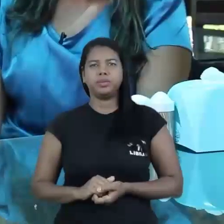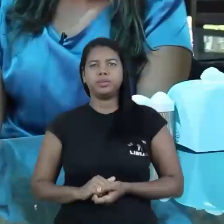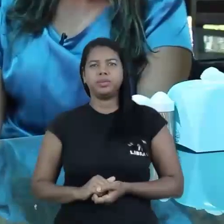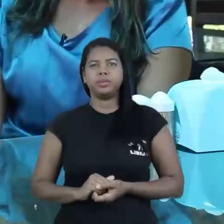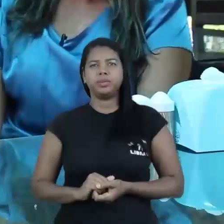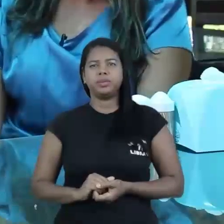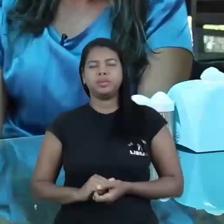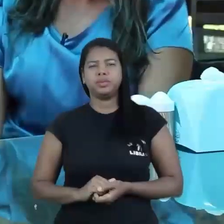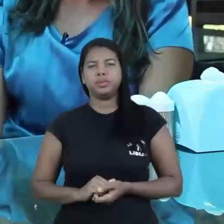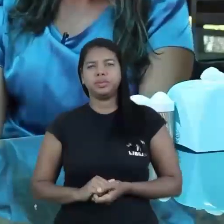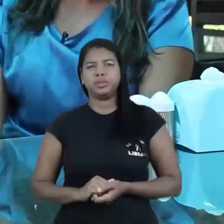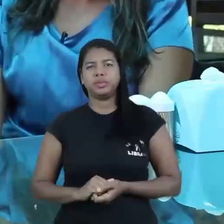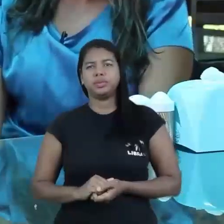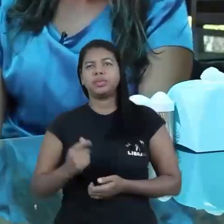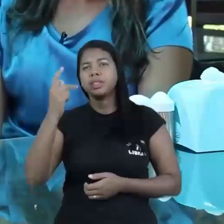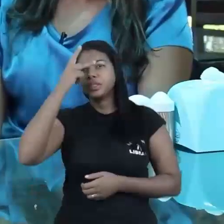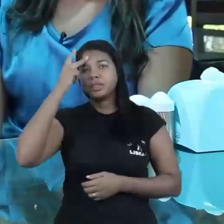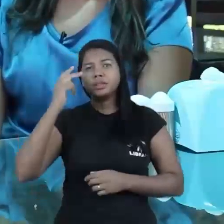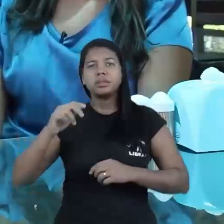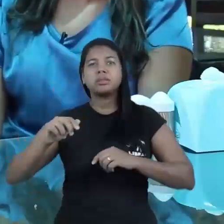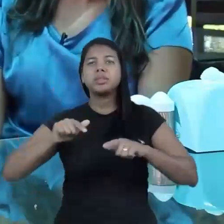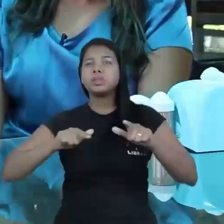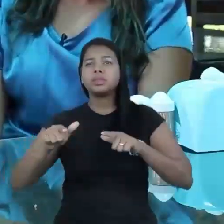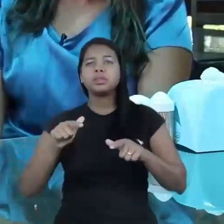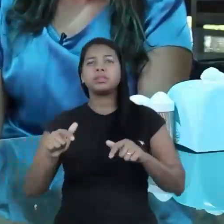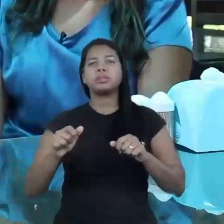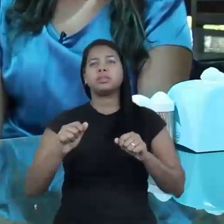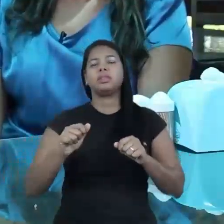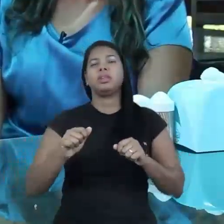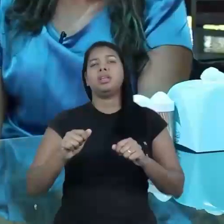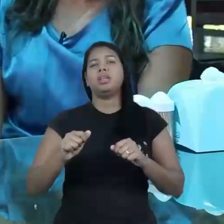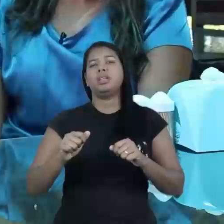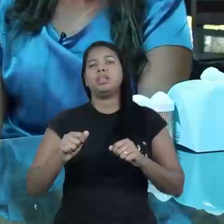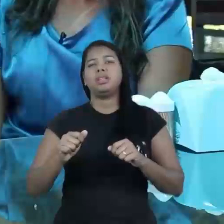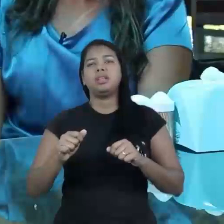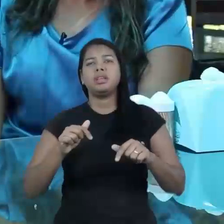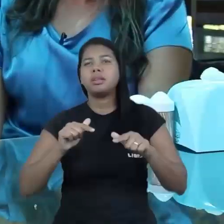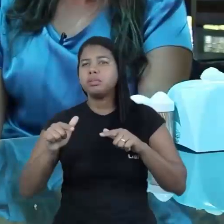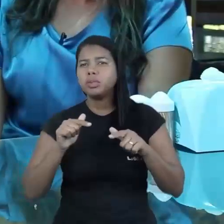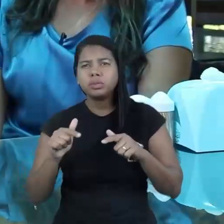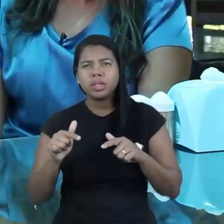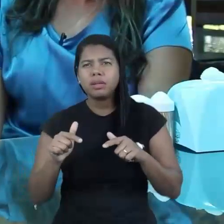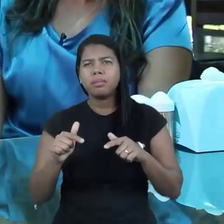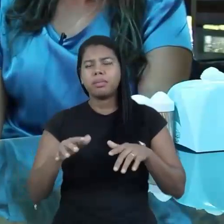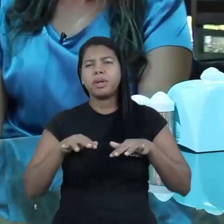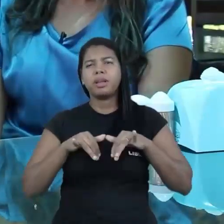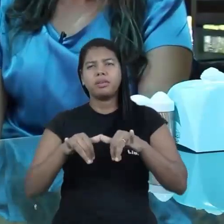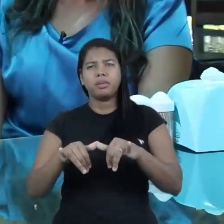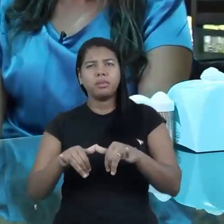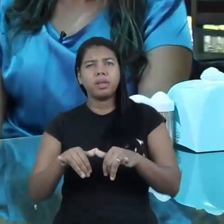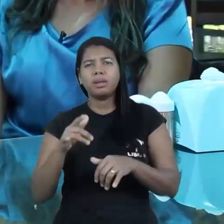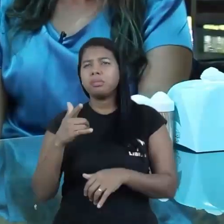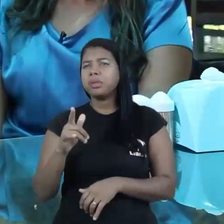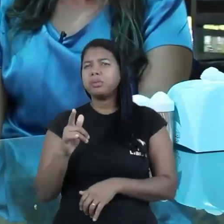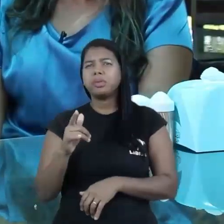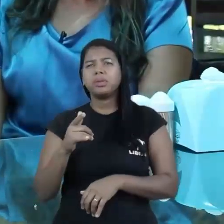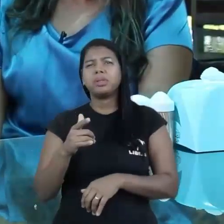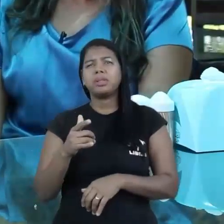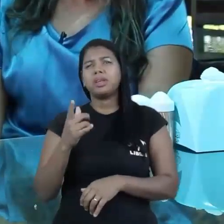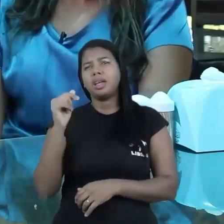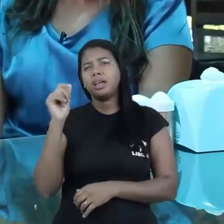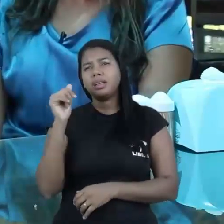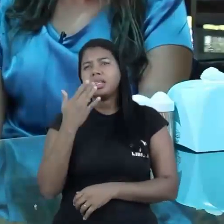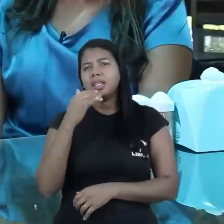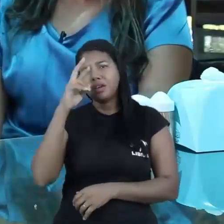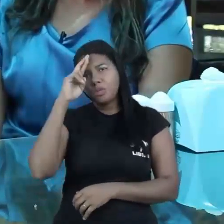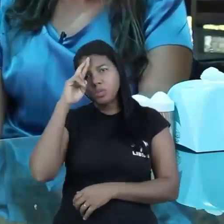era o seguinte, o pessoal que trabalhava lá era muita gente, o mercado de Limoeiro é muito cheio, mas o pessoal não tinha o costume ou o recurso de almoçar fora